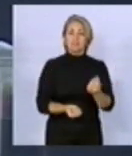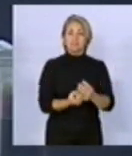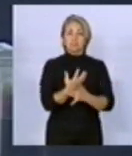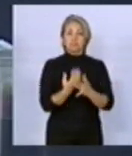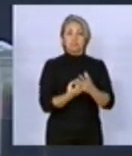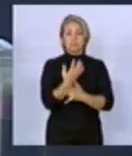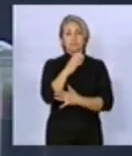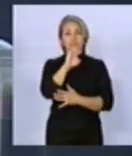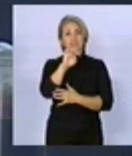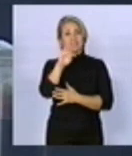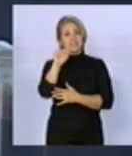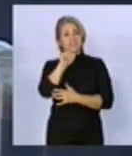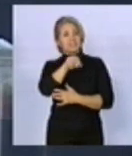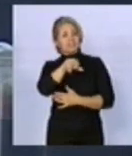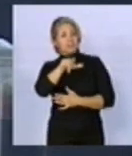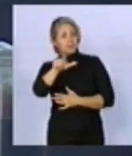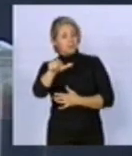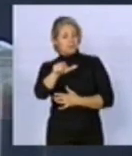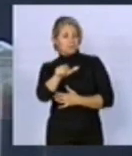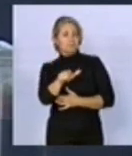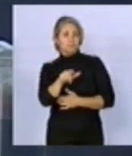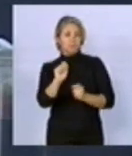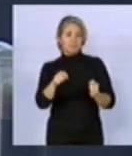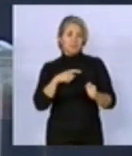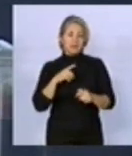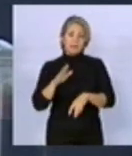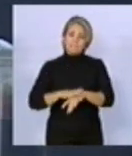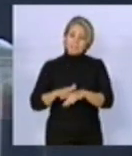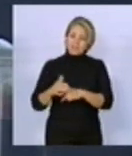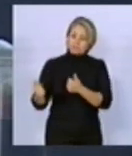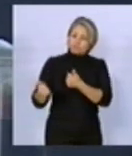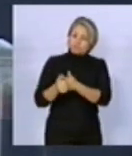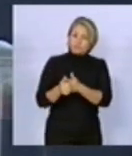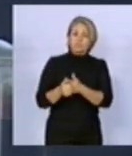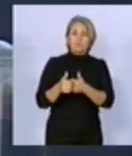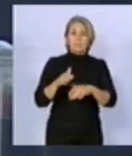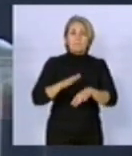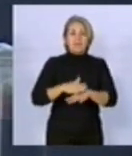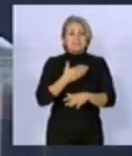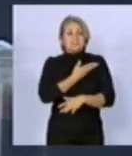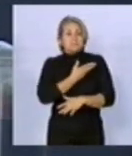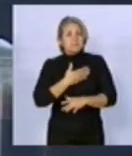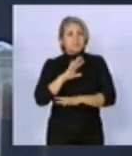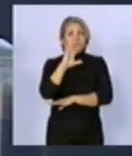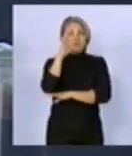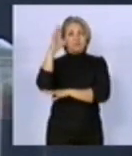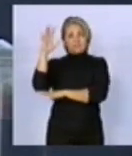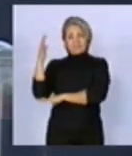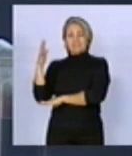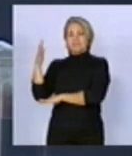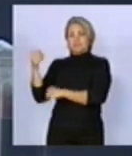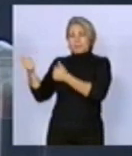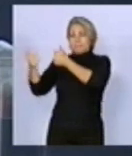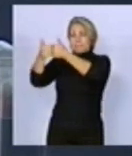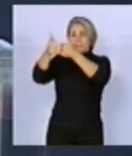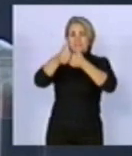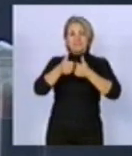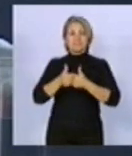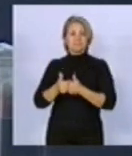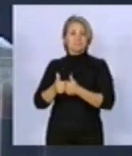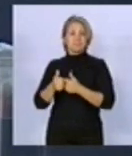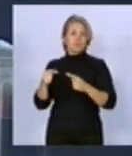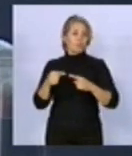favorável o balanço energético mais amigo do meio ambiente o etanol é um exemplo para obter uma